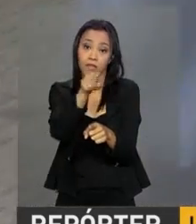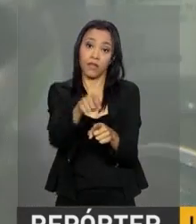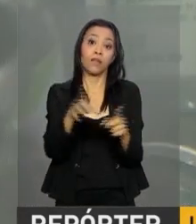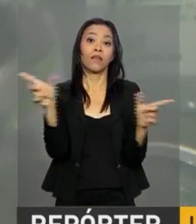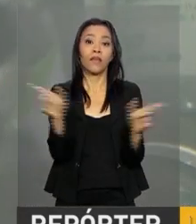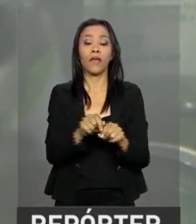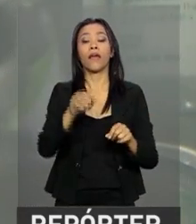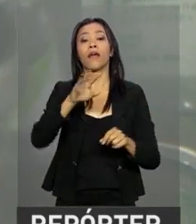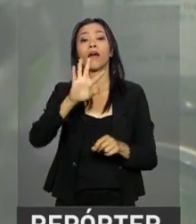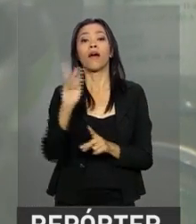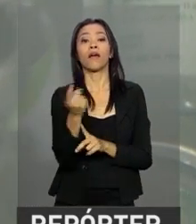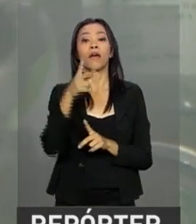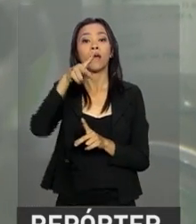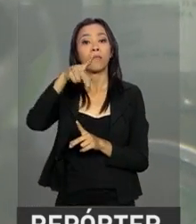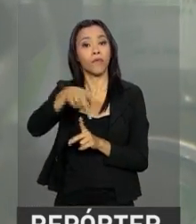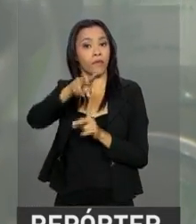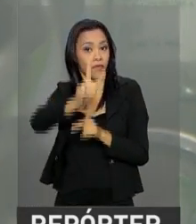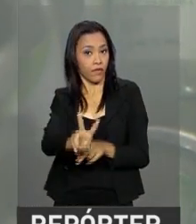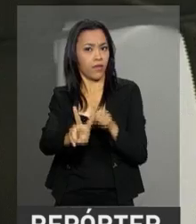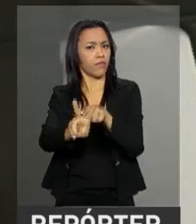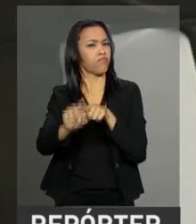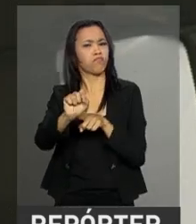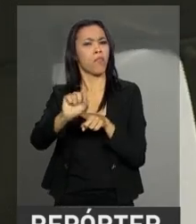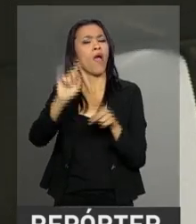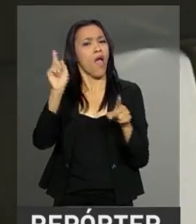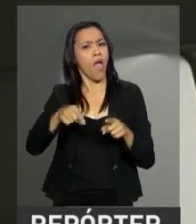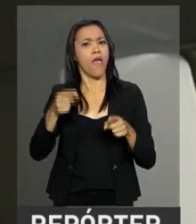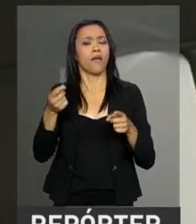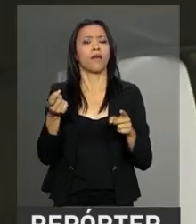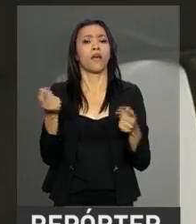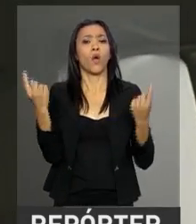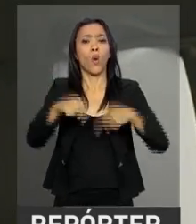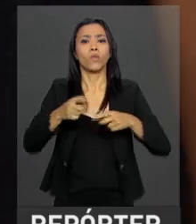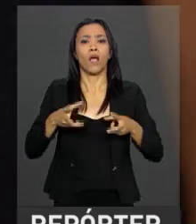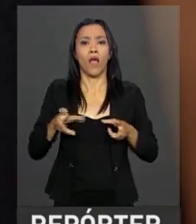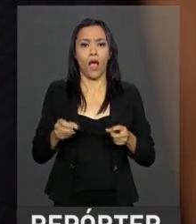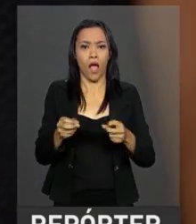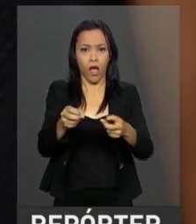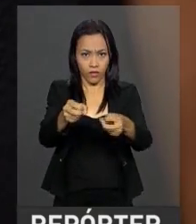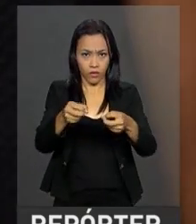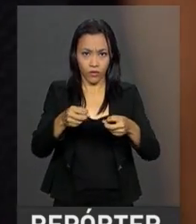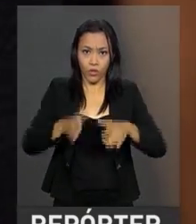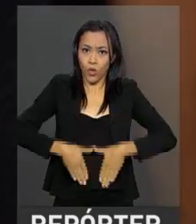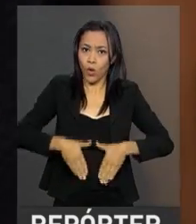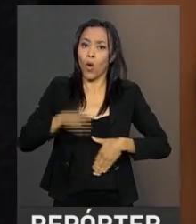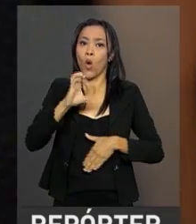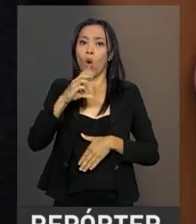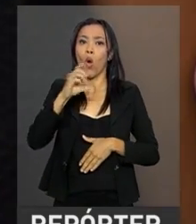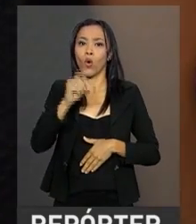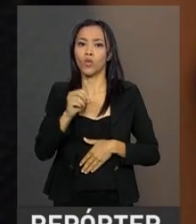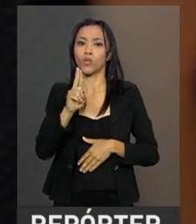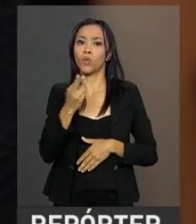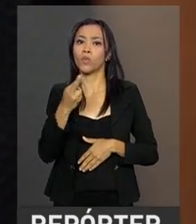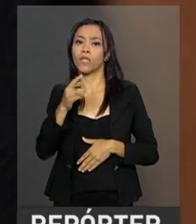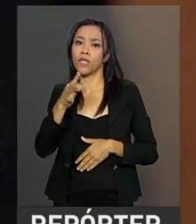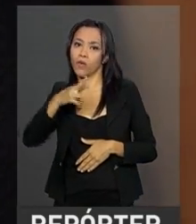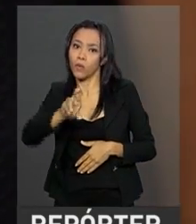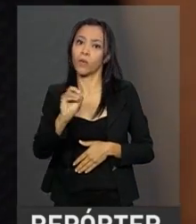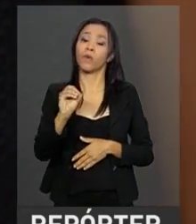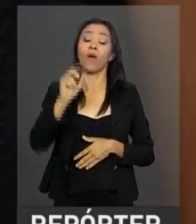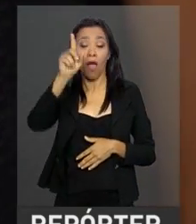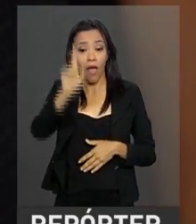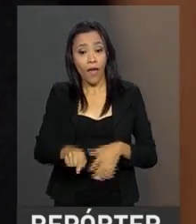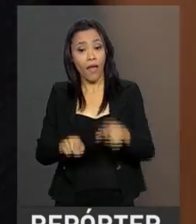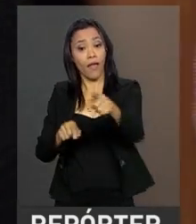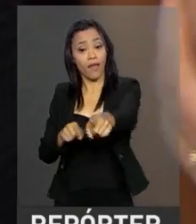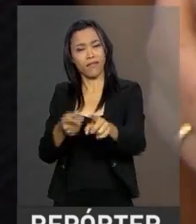HPV, protege principalmente contra o câncer de colo do útero. Ela já faz parte do Programa Nacional de